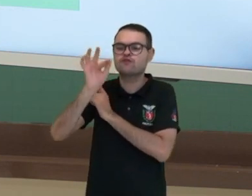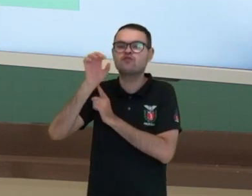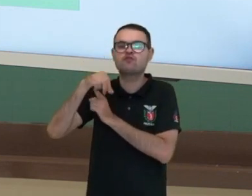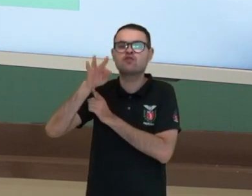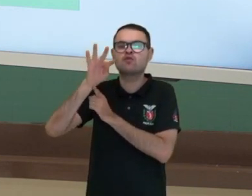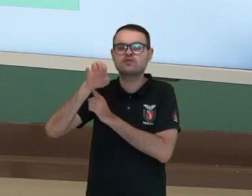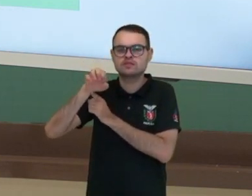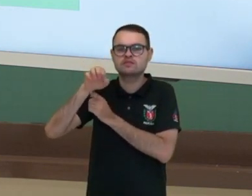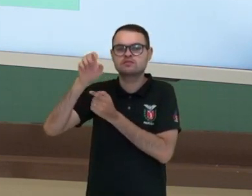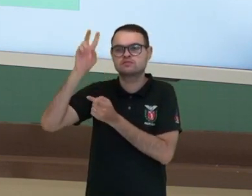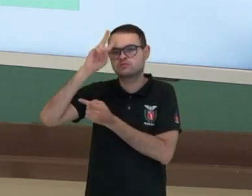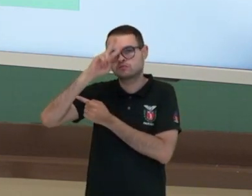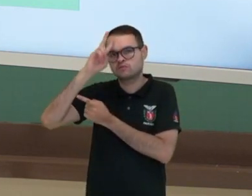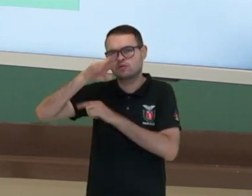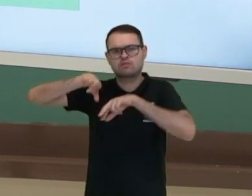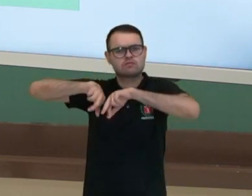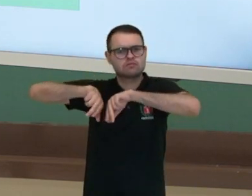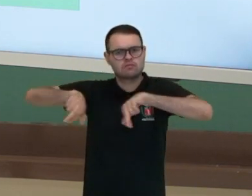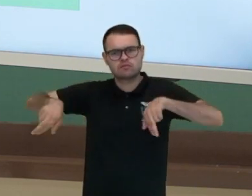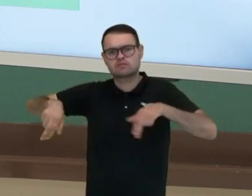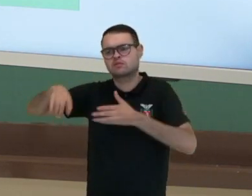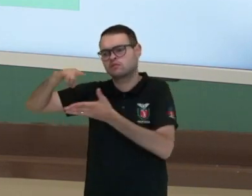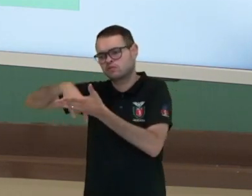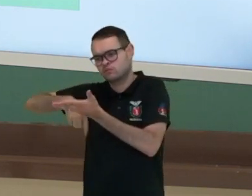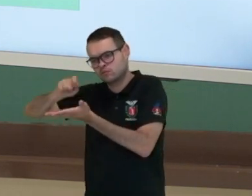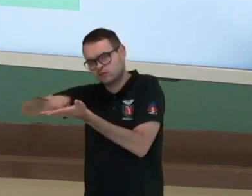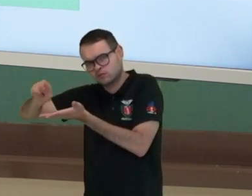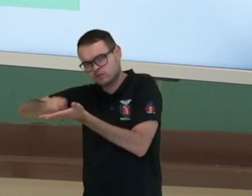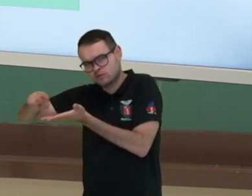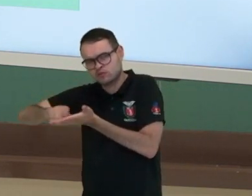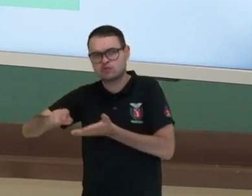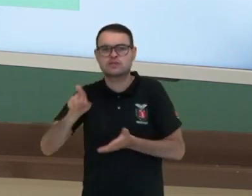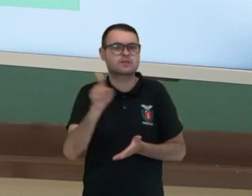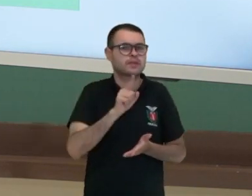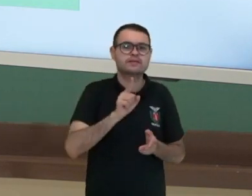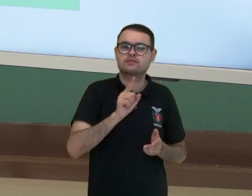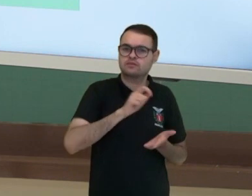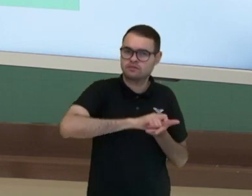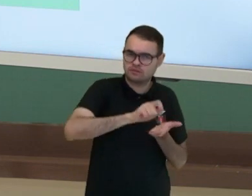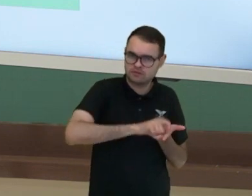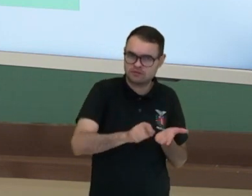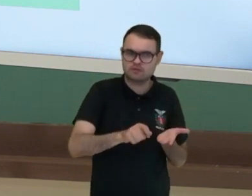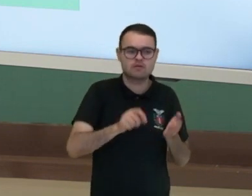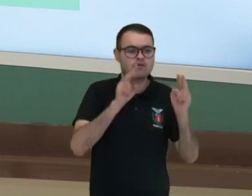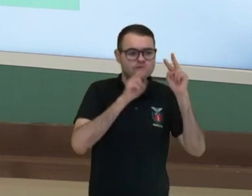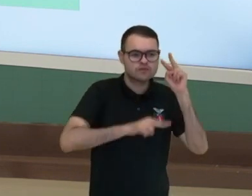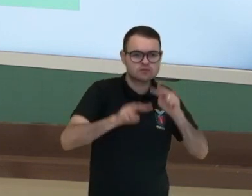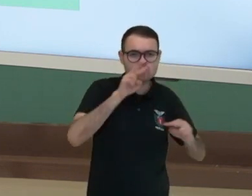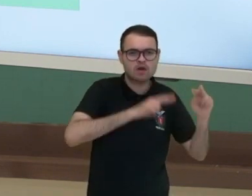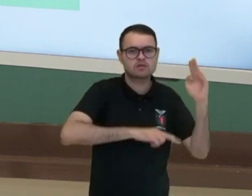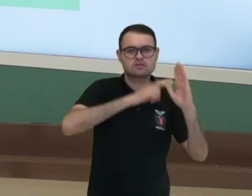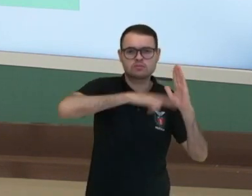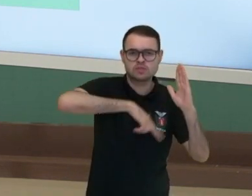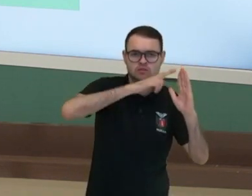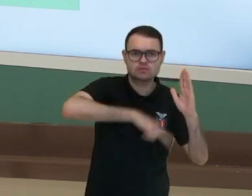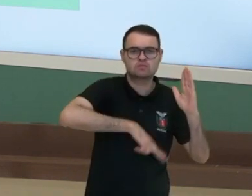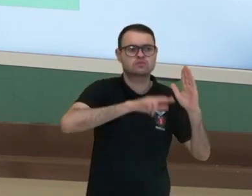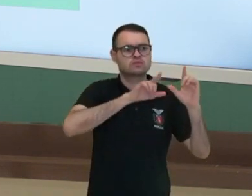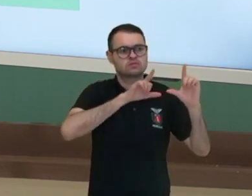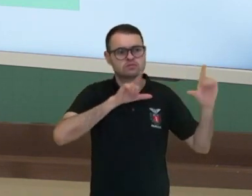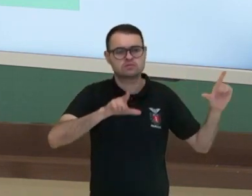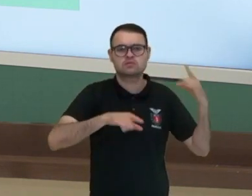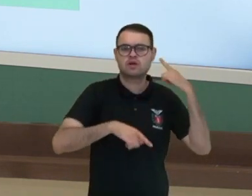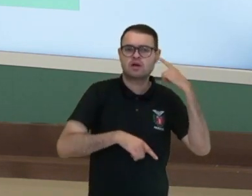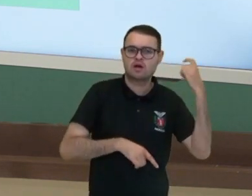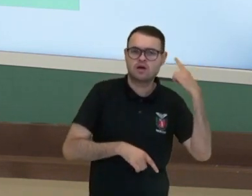são aí vários documentos escritos e não escritos, né? Os documentos visuais, os documentos de áudio,